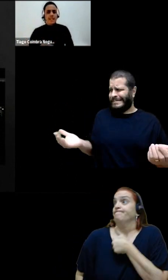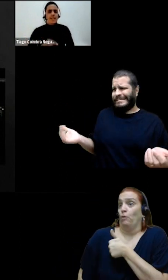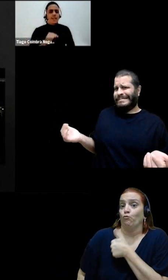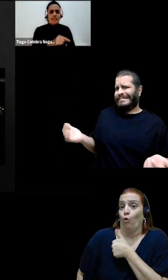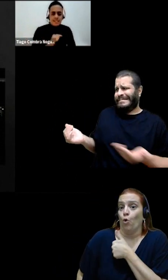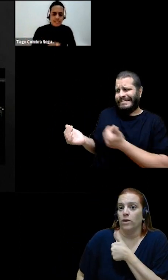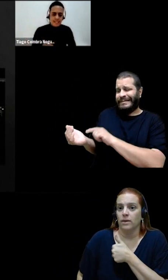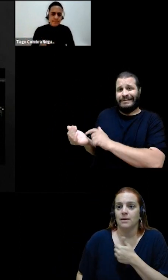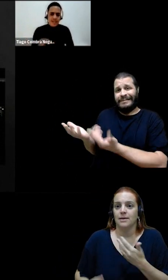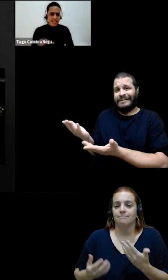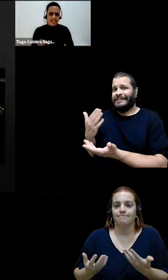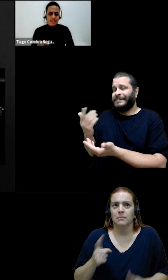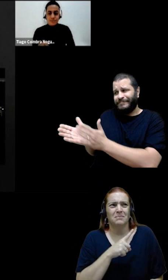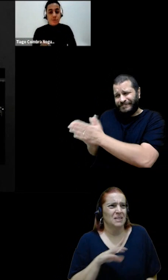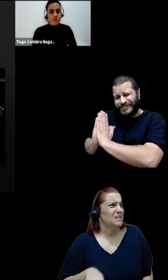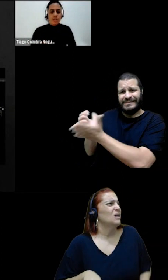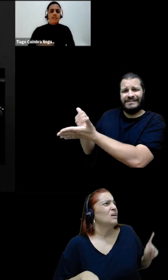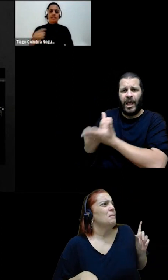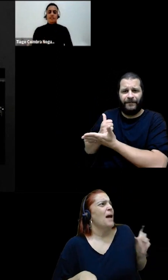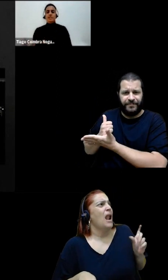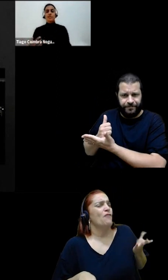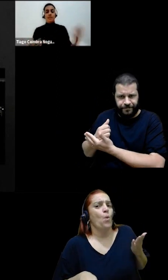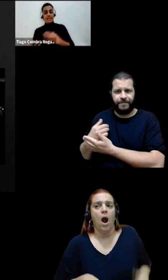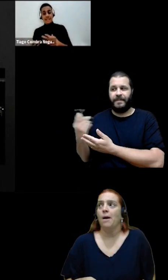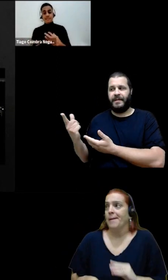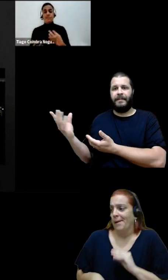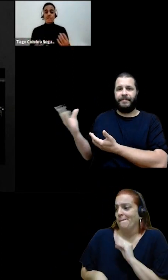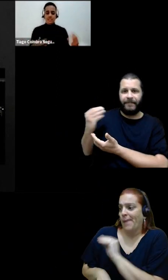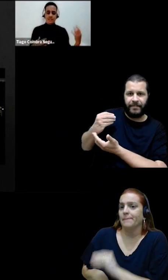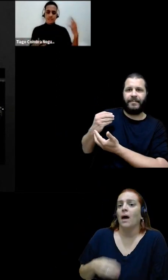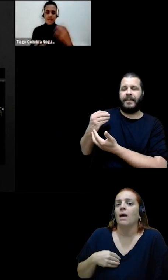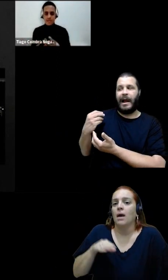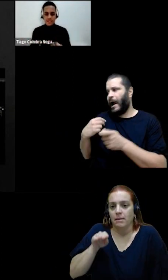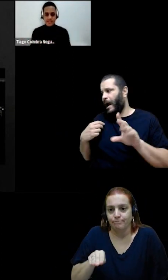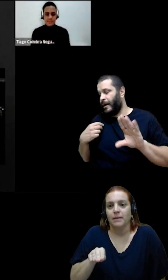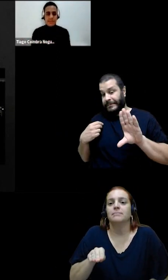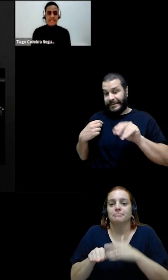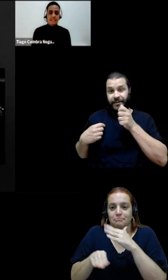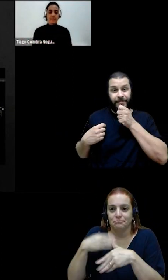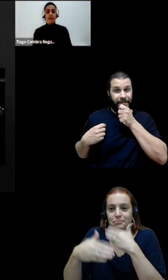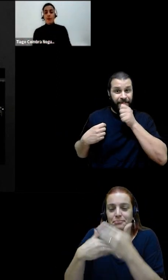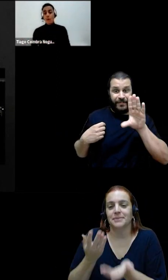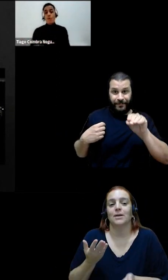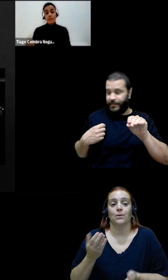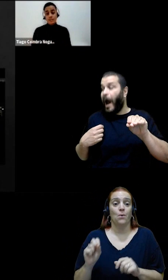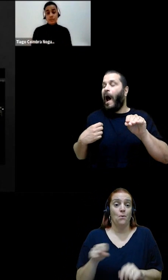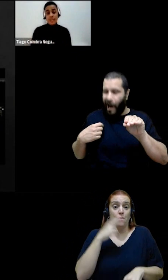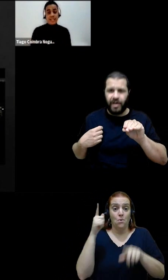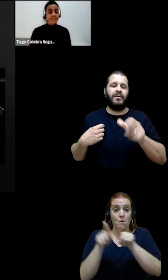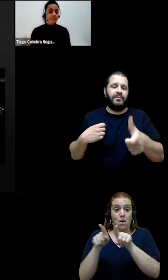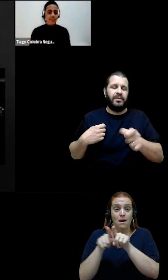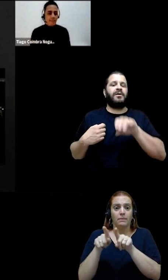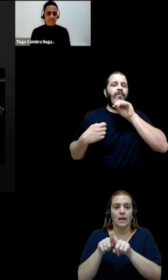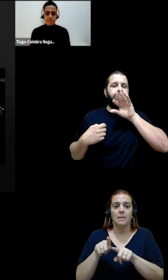disse? Que termo é esse que ele usou? Então, e o colega responde dando a orientação específica. Ou quando o